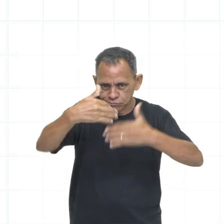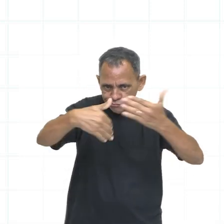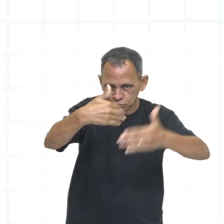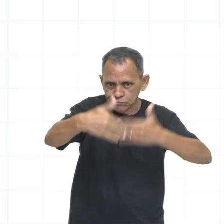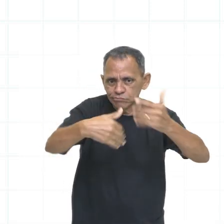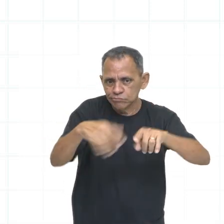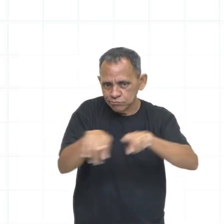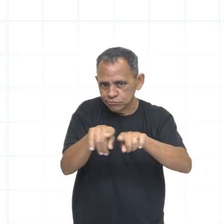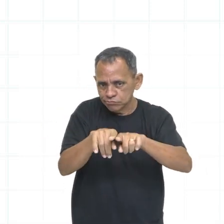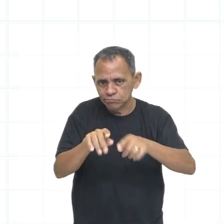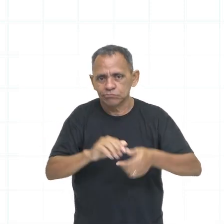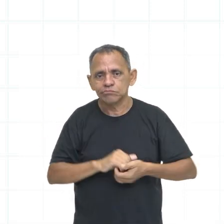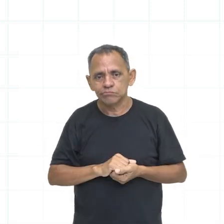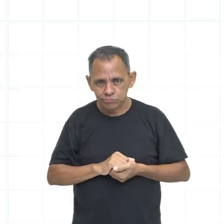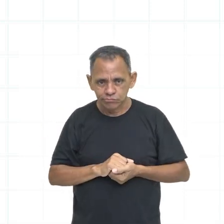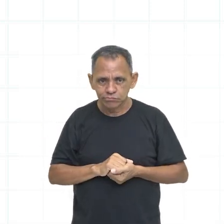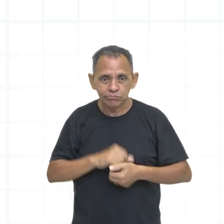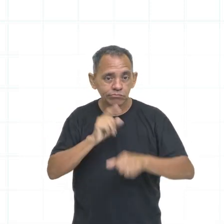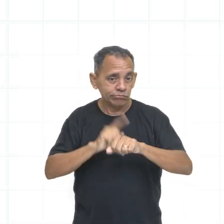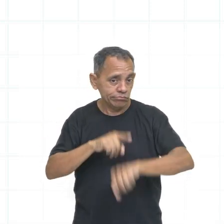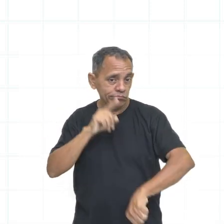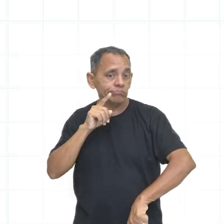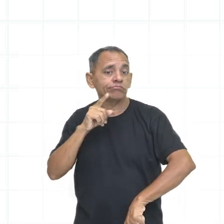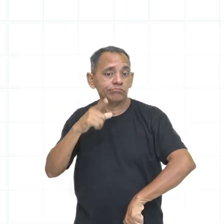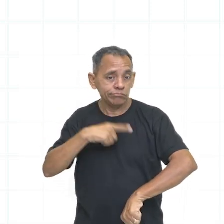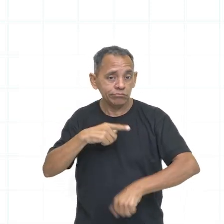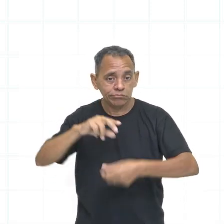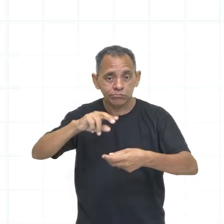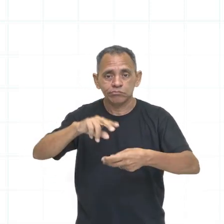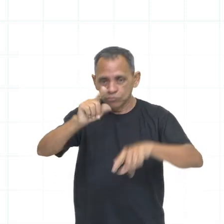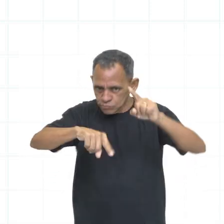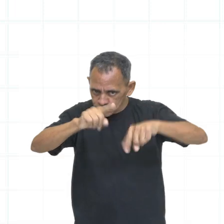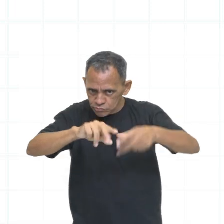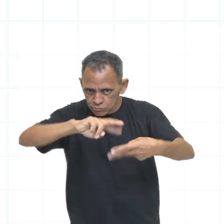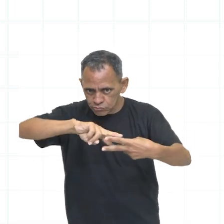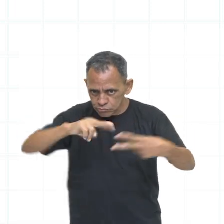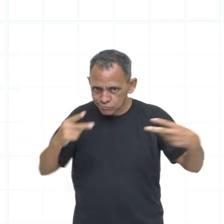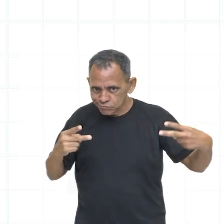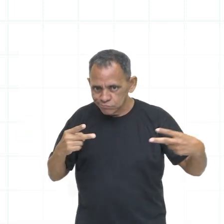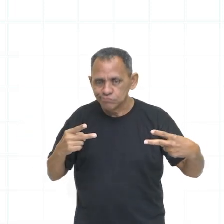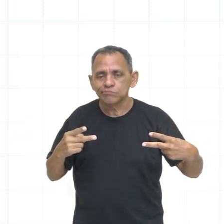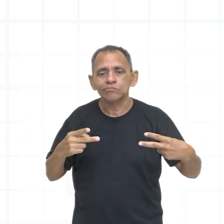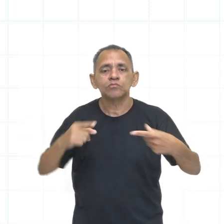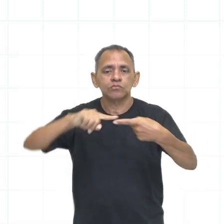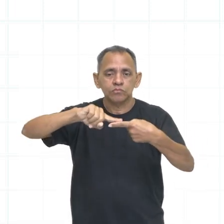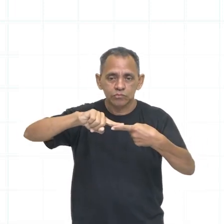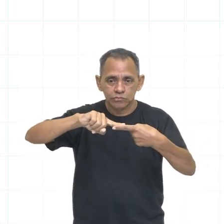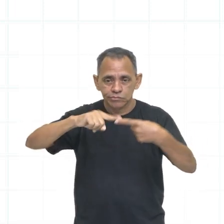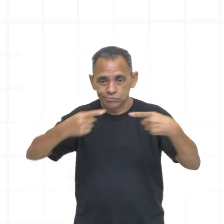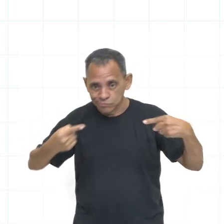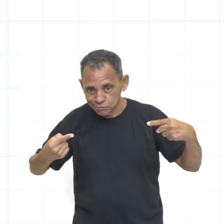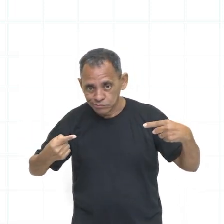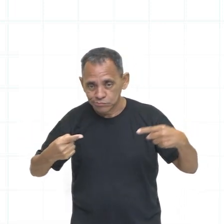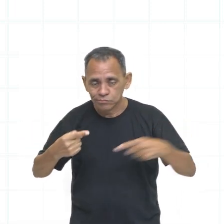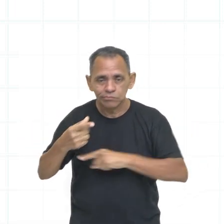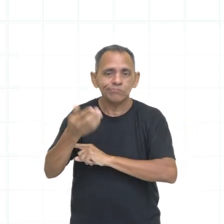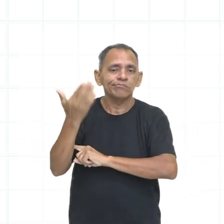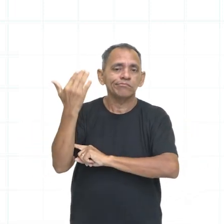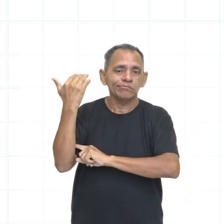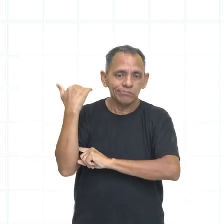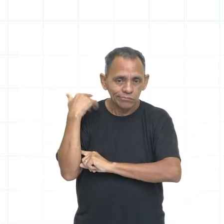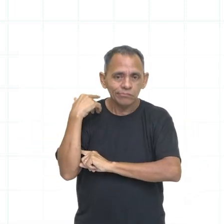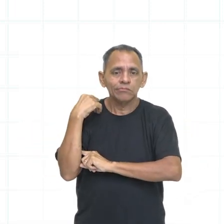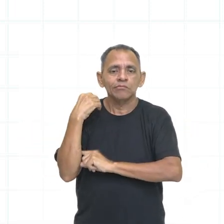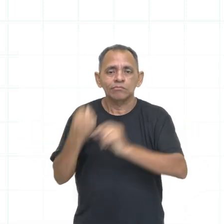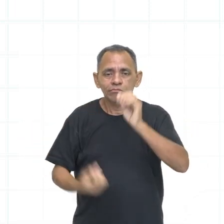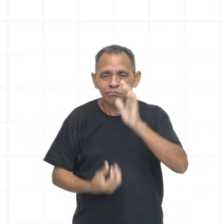coacervados. Em algum momento apareceu um material genético representado aí por um RNA ancestral e formou uma